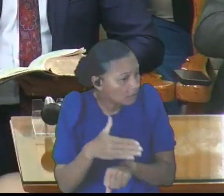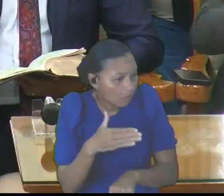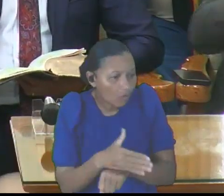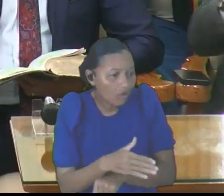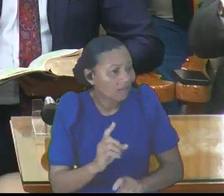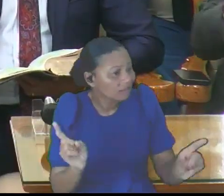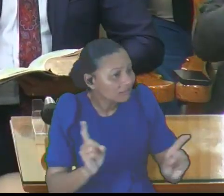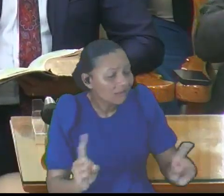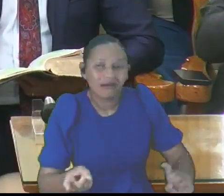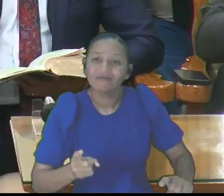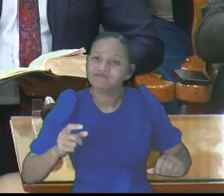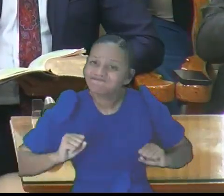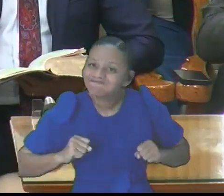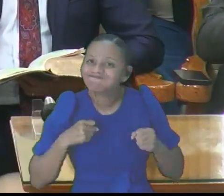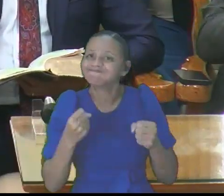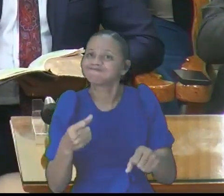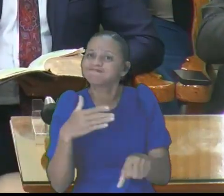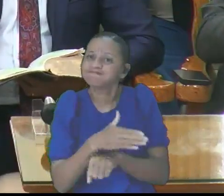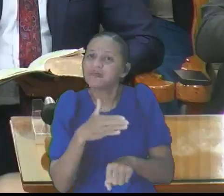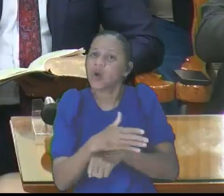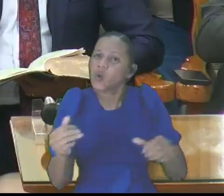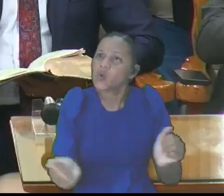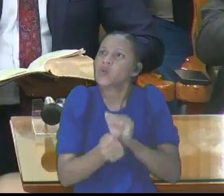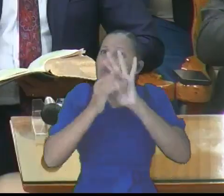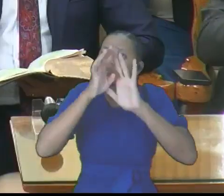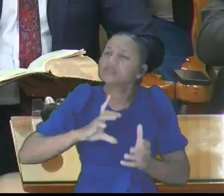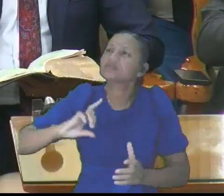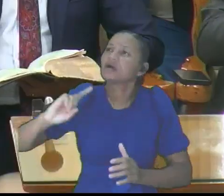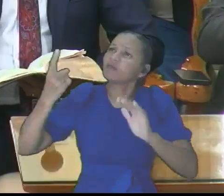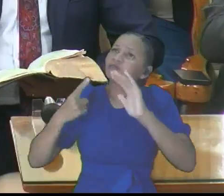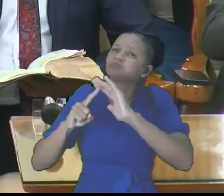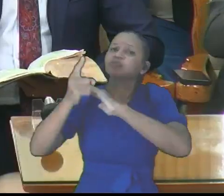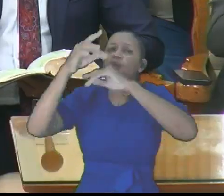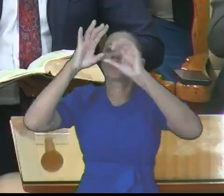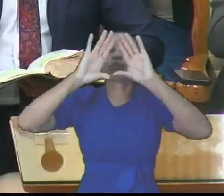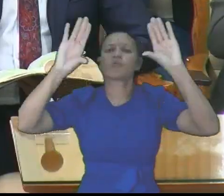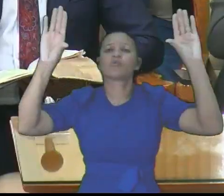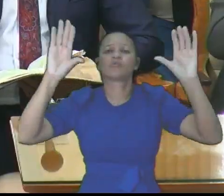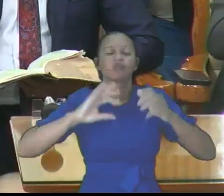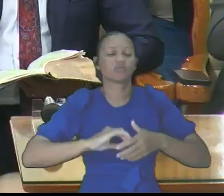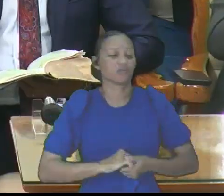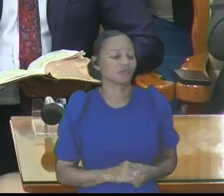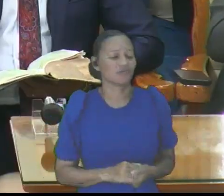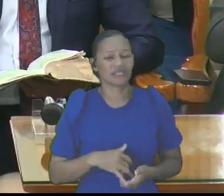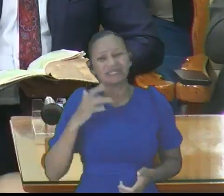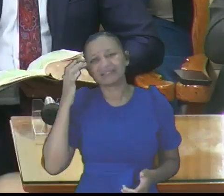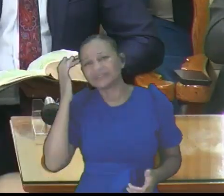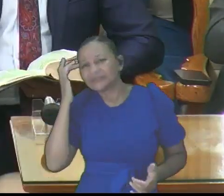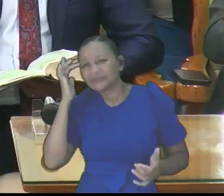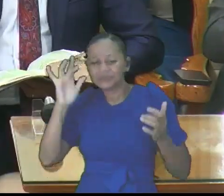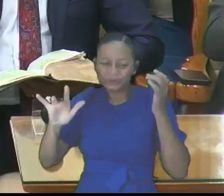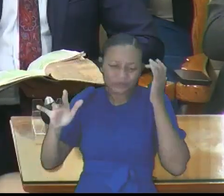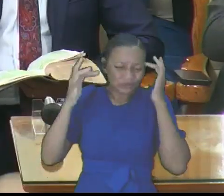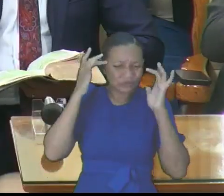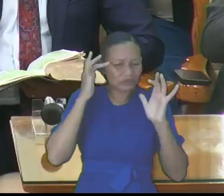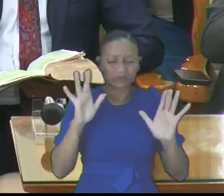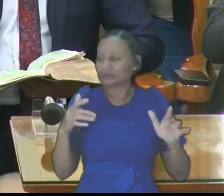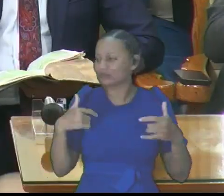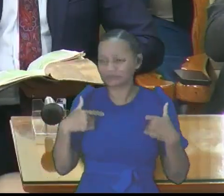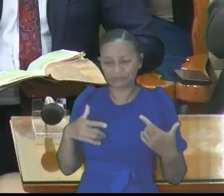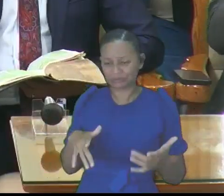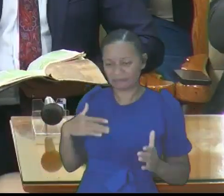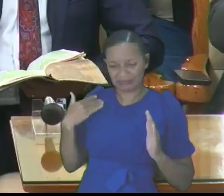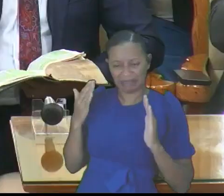congregarmos-nos. Glória a Deus nas alturas. Eu não sei viver sem me congregar, eu não